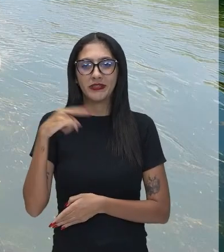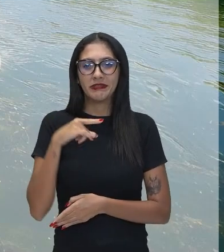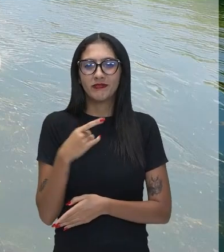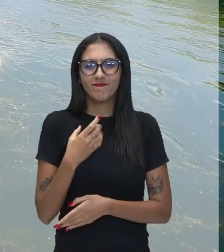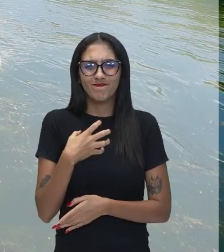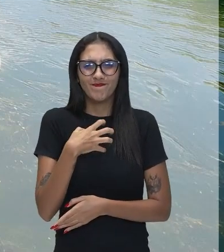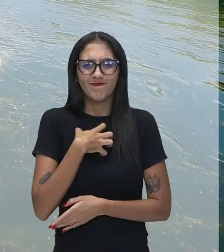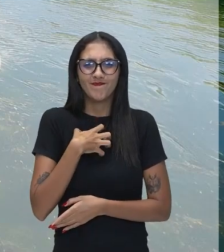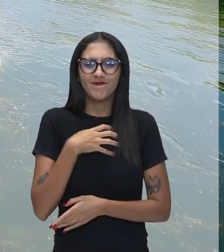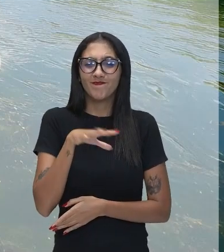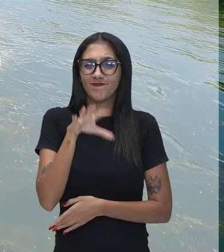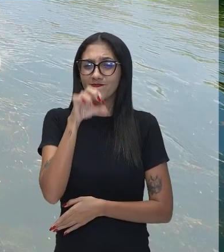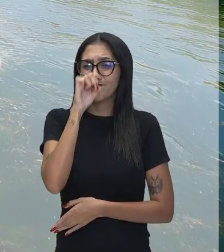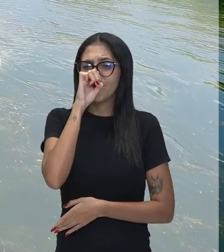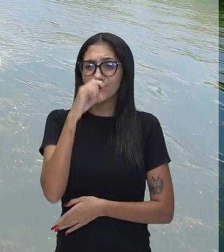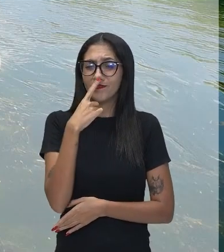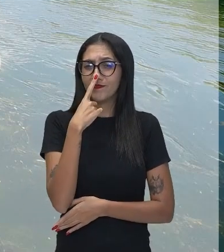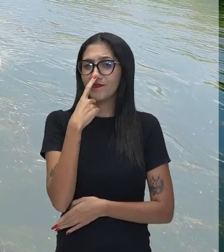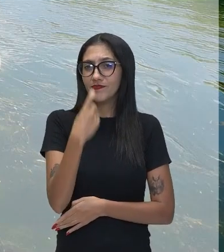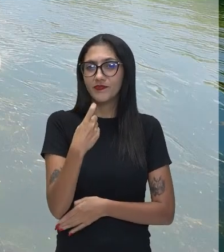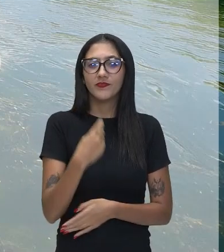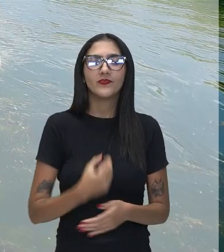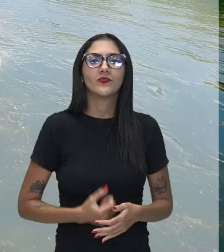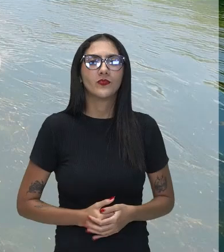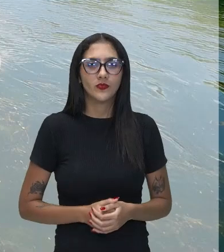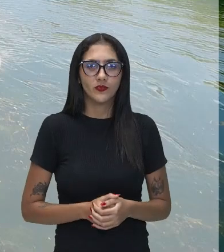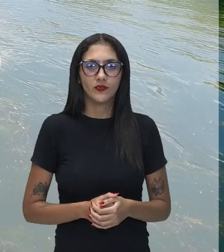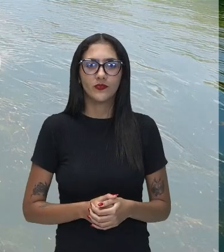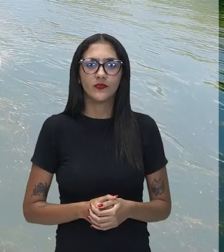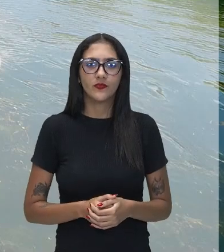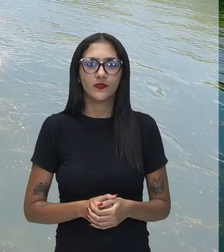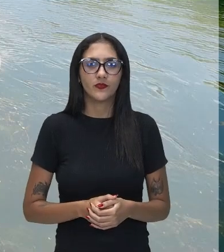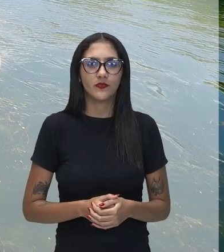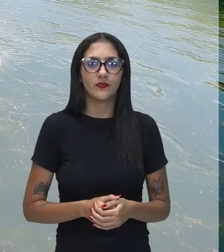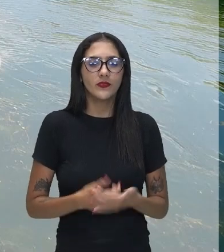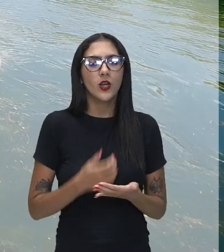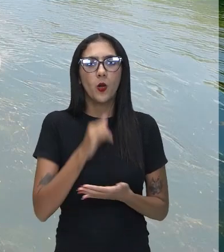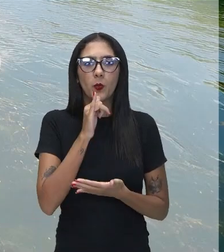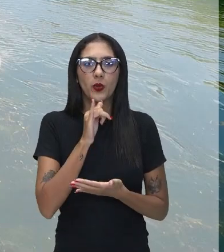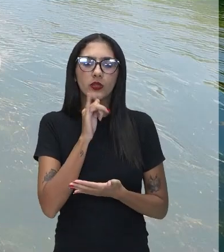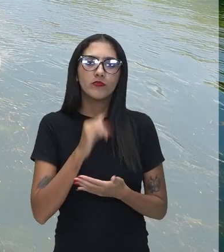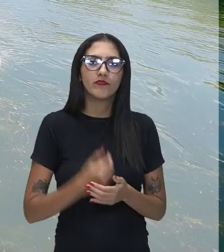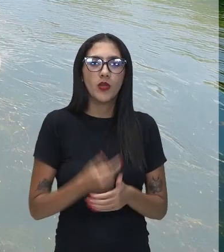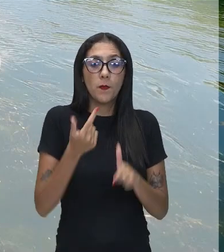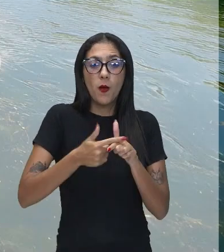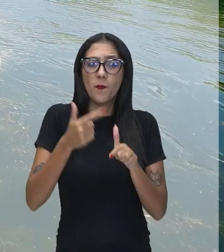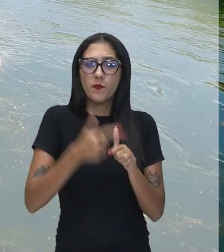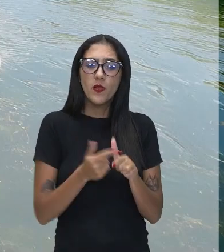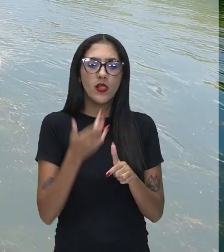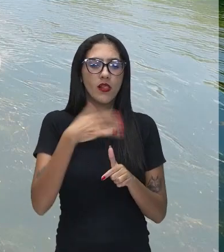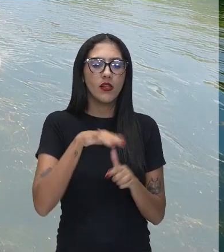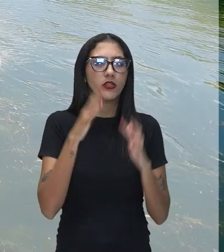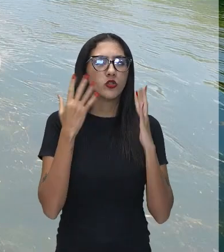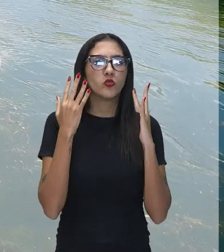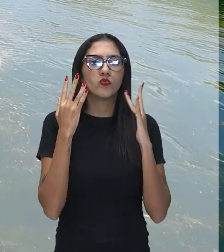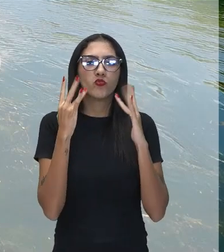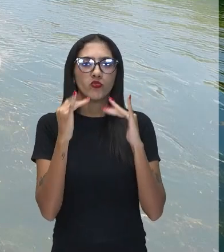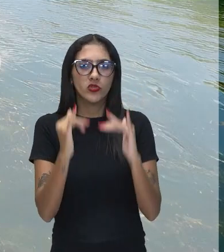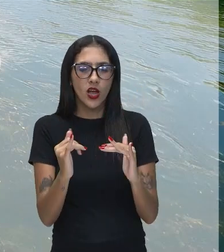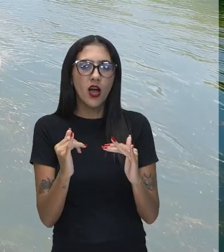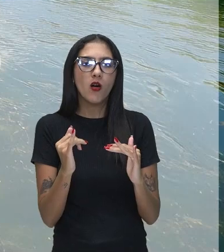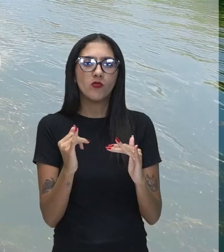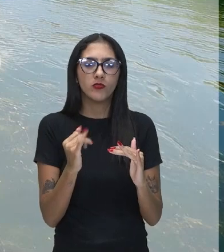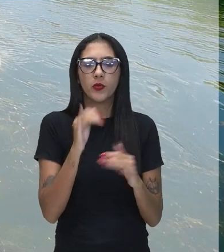peixe podre de longe, né? Então, quando acontece problemas ambientais, né? Alguns morrem por causa